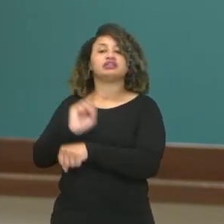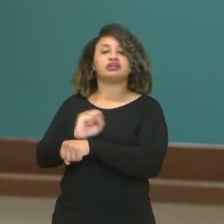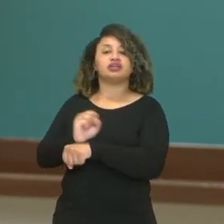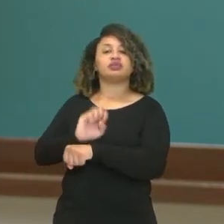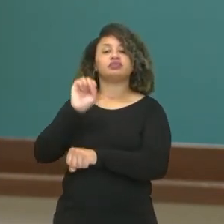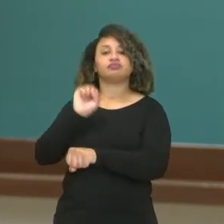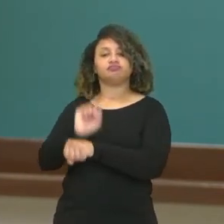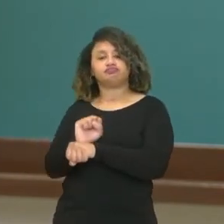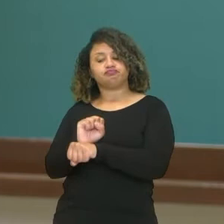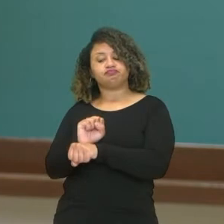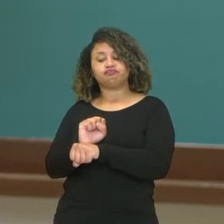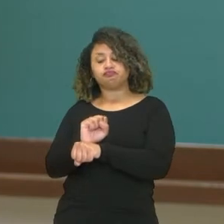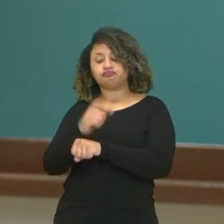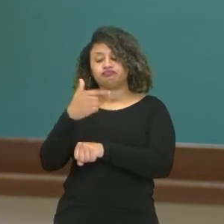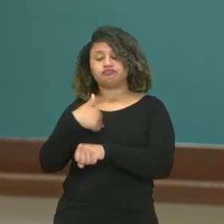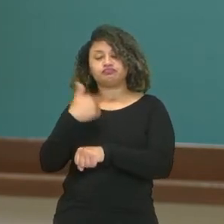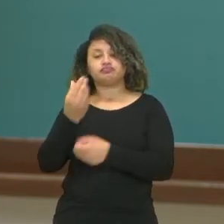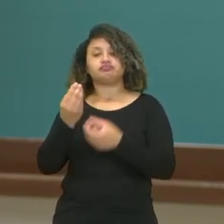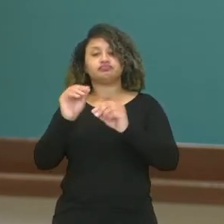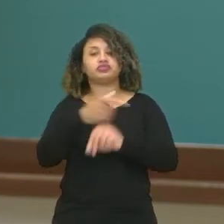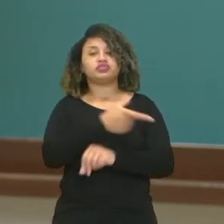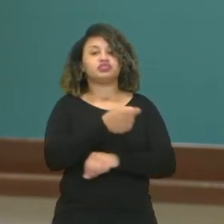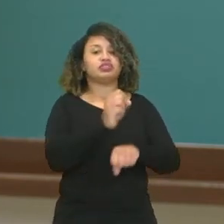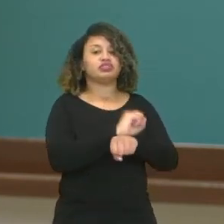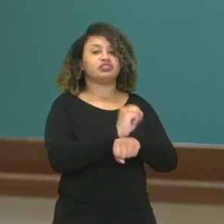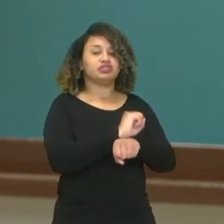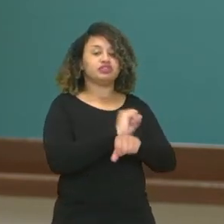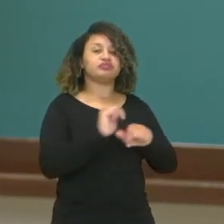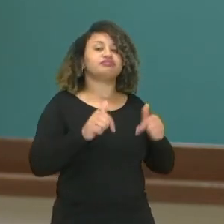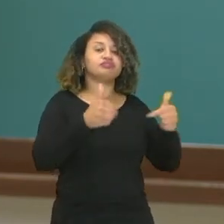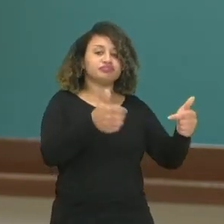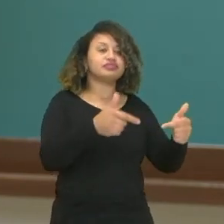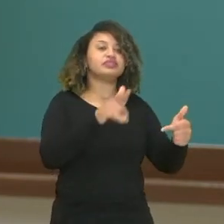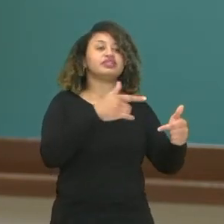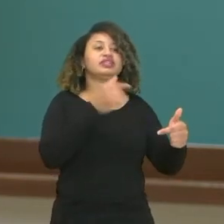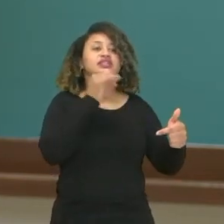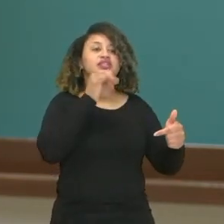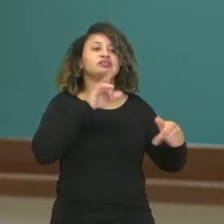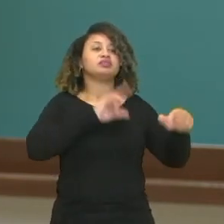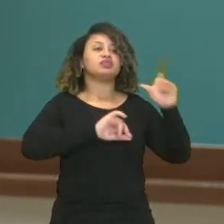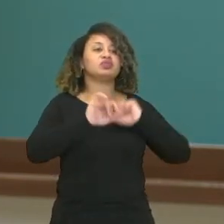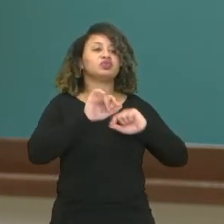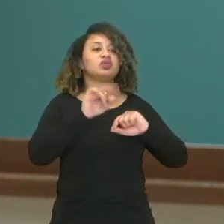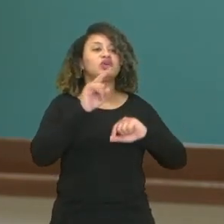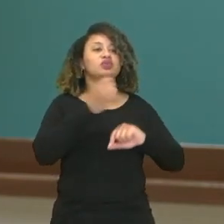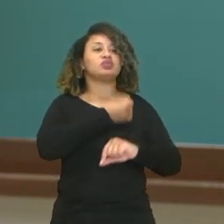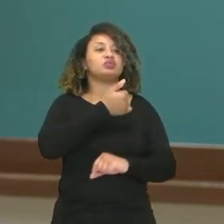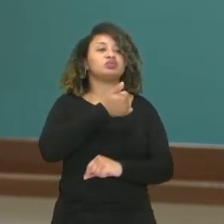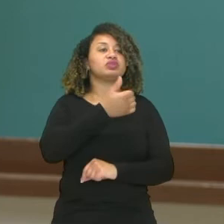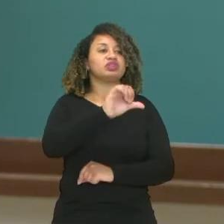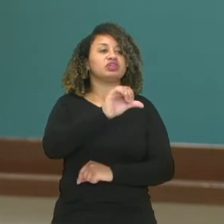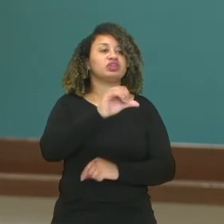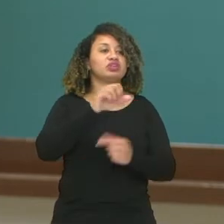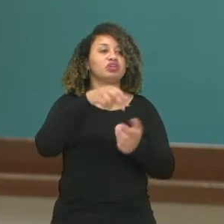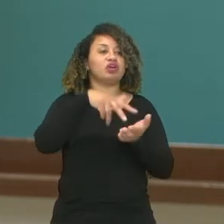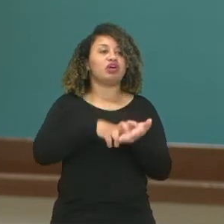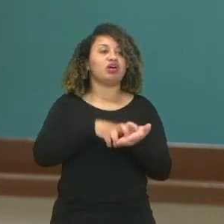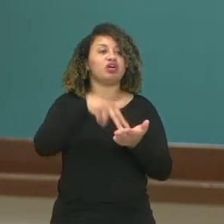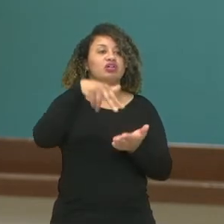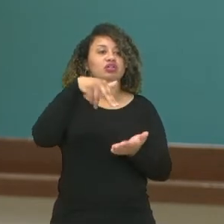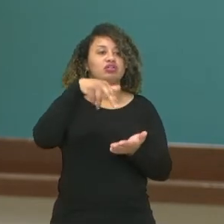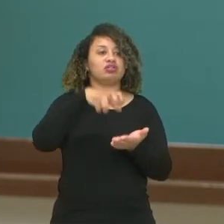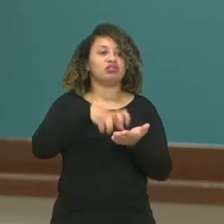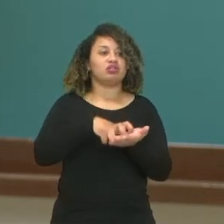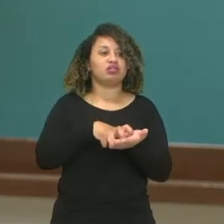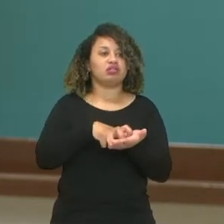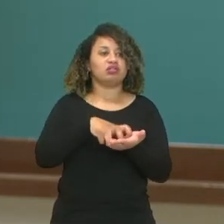vocês vão marcar lá, 20 segundos vai realizar. Por exemplo, a gente escolheu aqui o exercício número 19. Então, a gente vai fazer esse 19